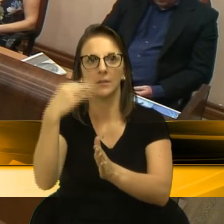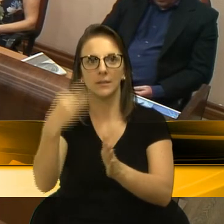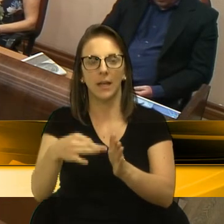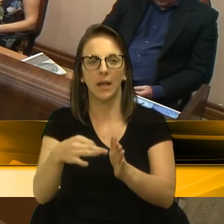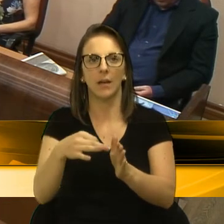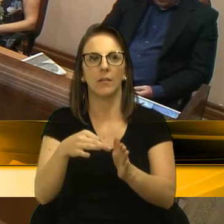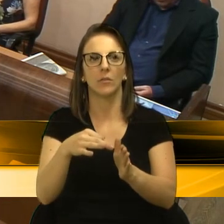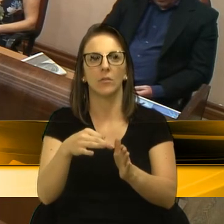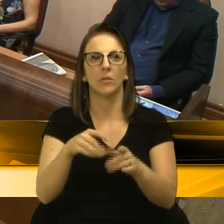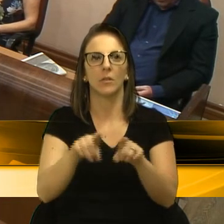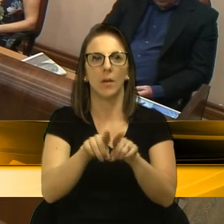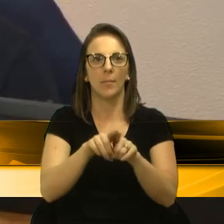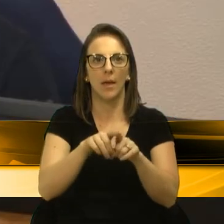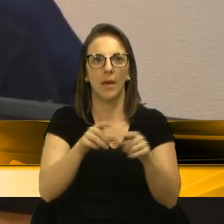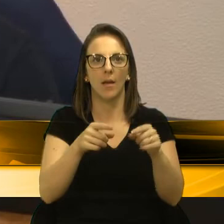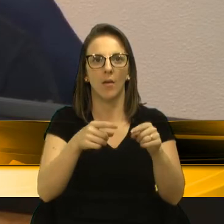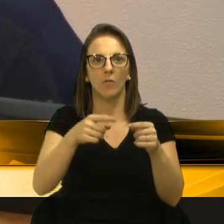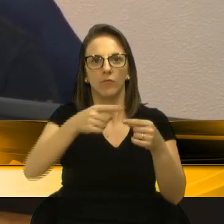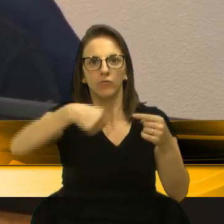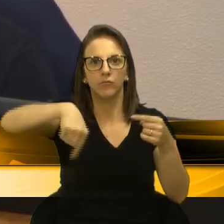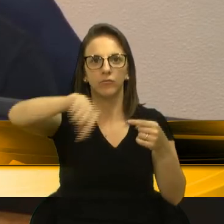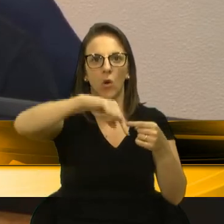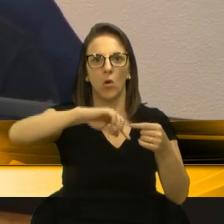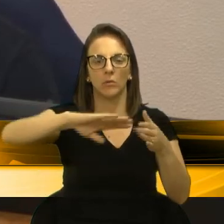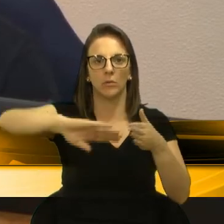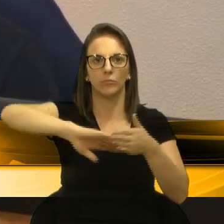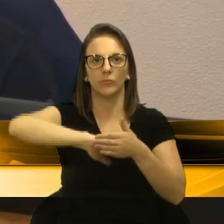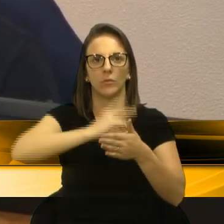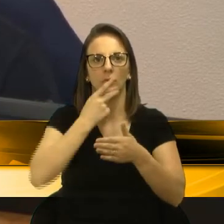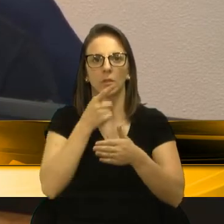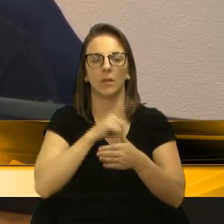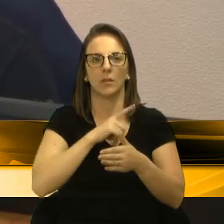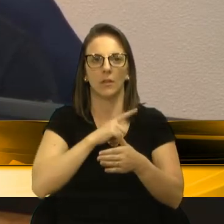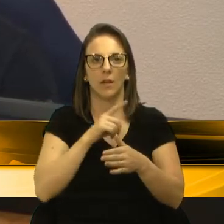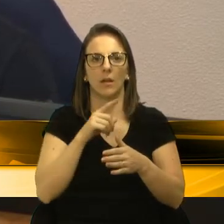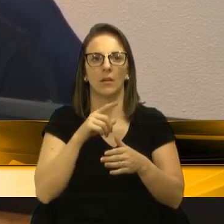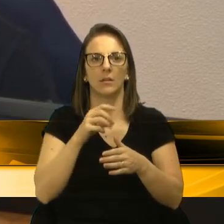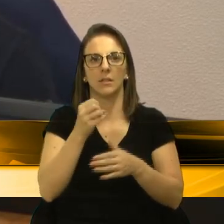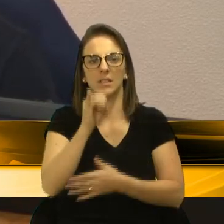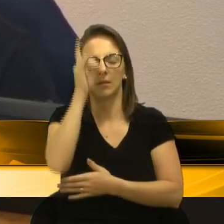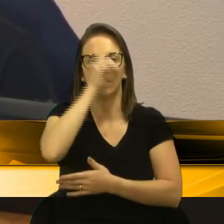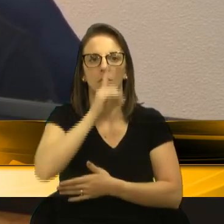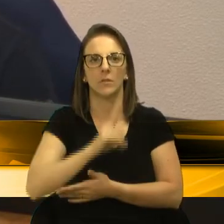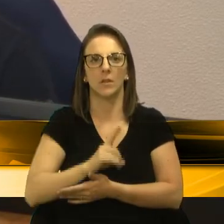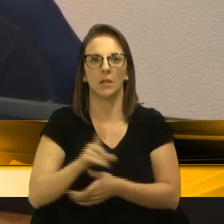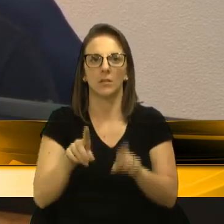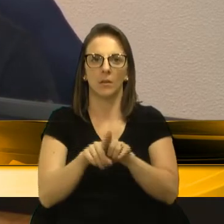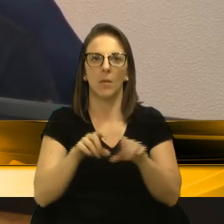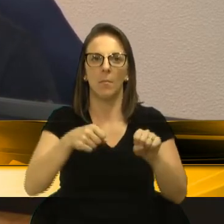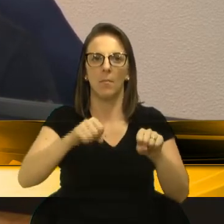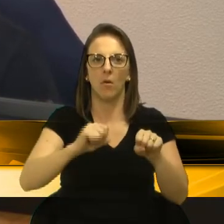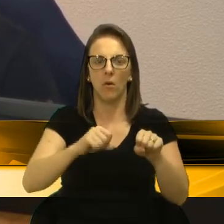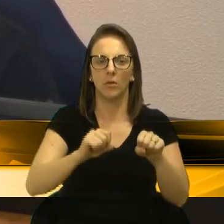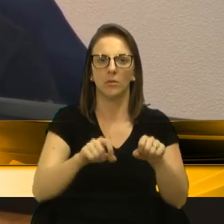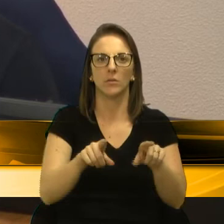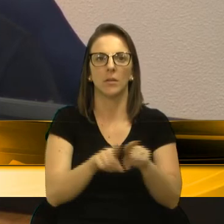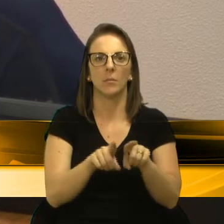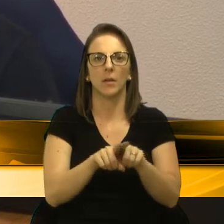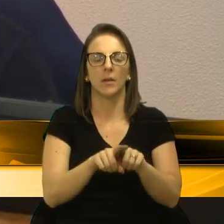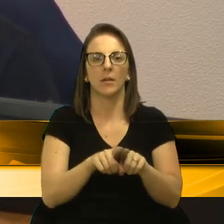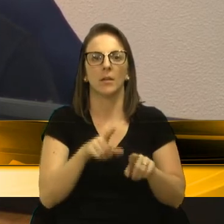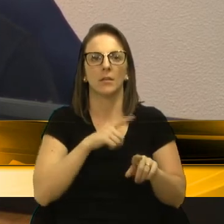acordo com as disposições do capítulo 13 do anexo 1 da Lei nº 11.228, de 1992, e do anexo 13 do